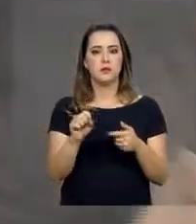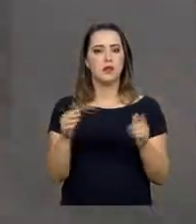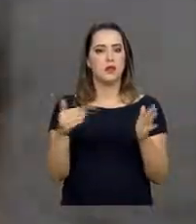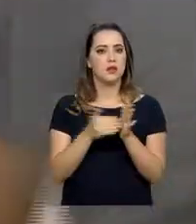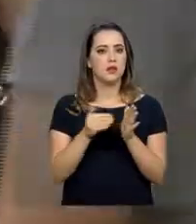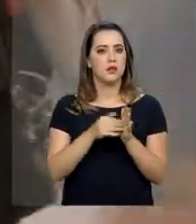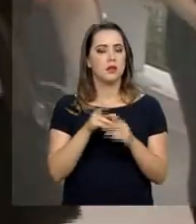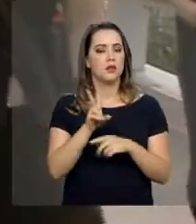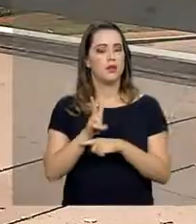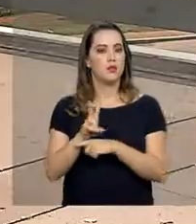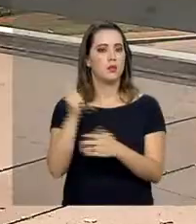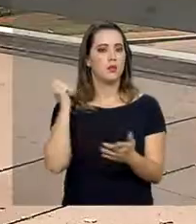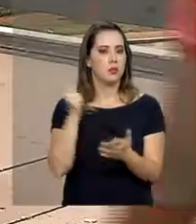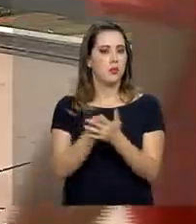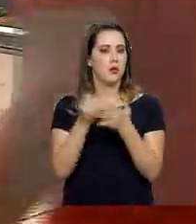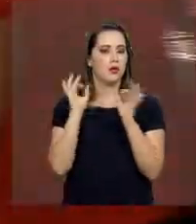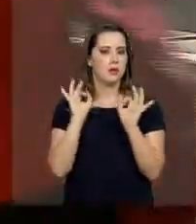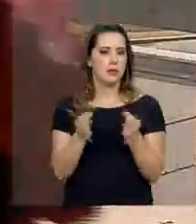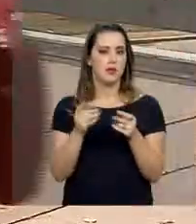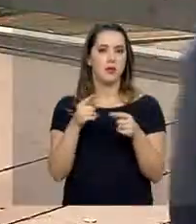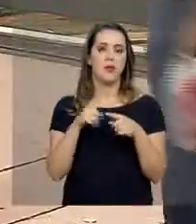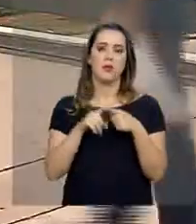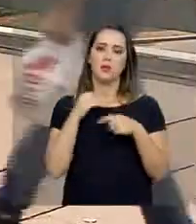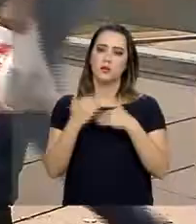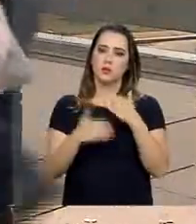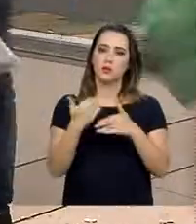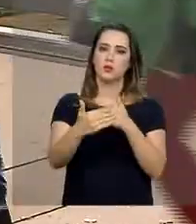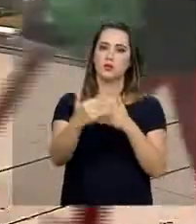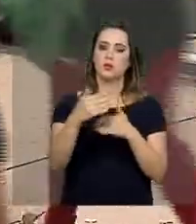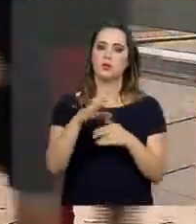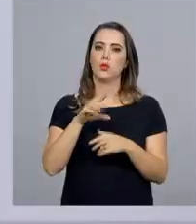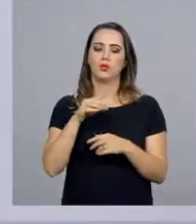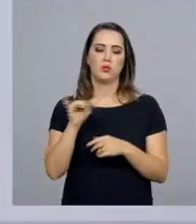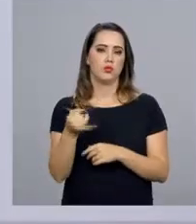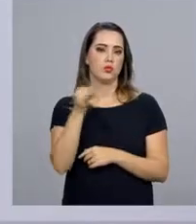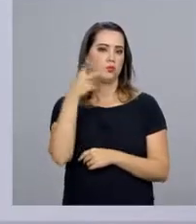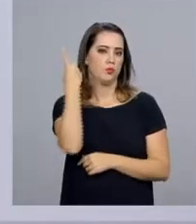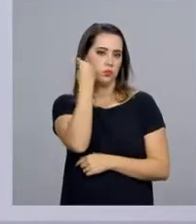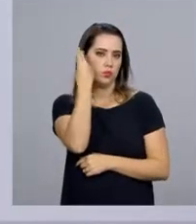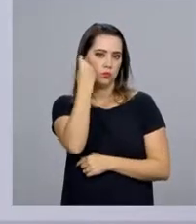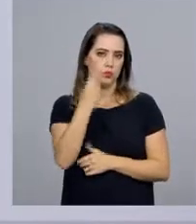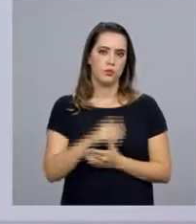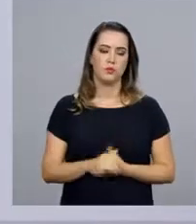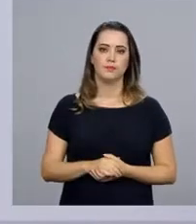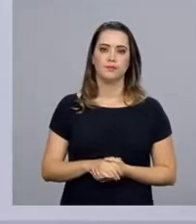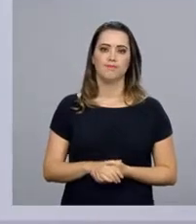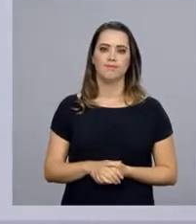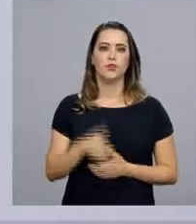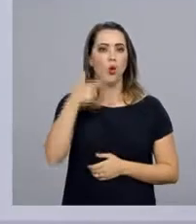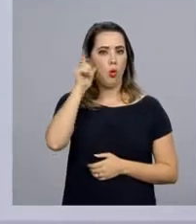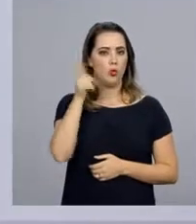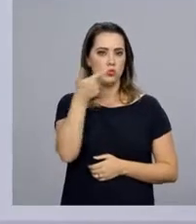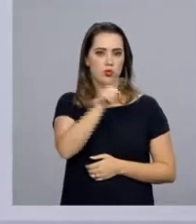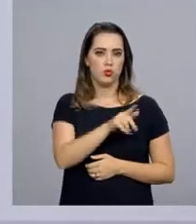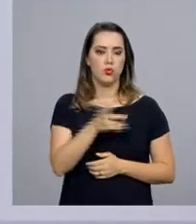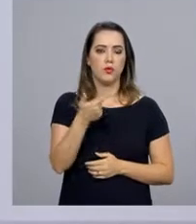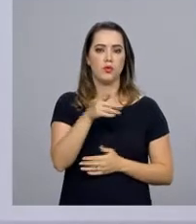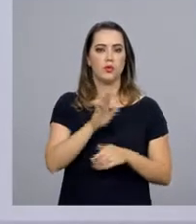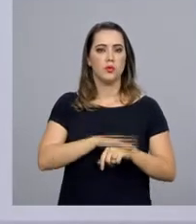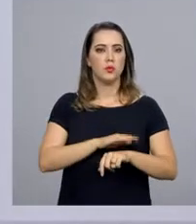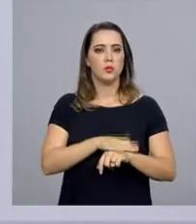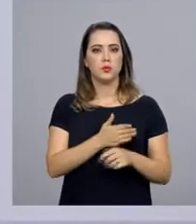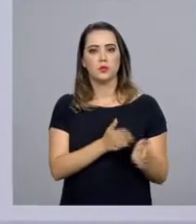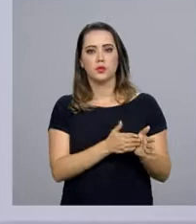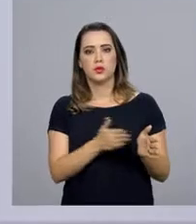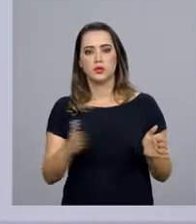que o empréstimo seja quitado mas continuará a vender normalmente ontem foi realizada mais uma etapa do 6º